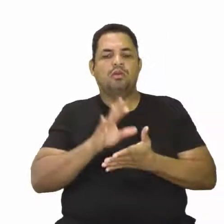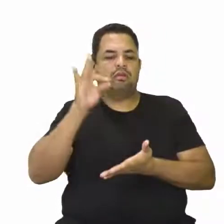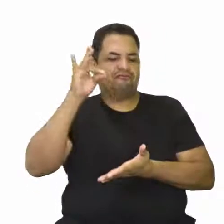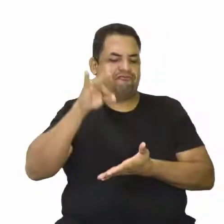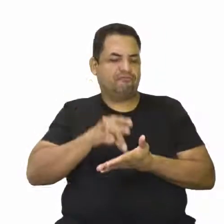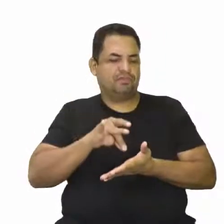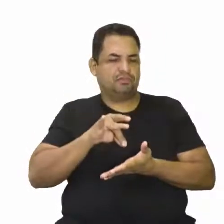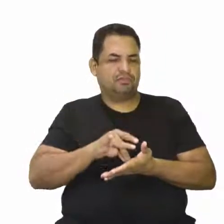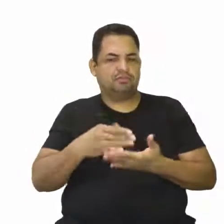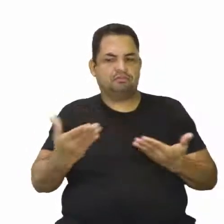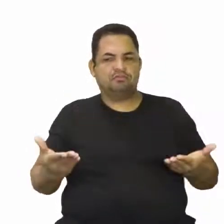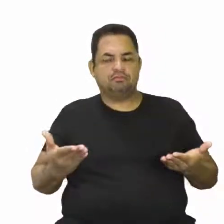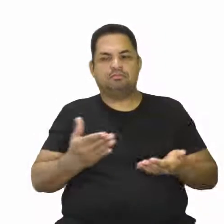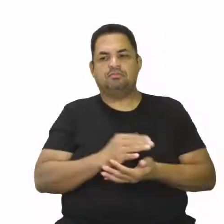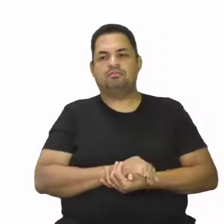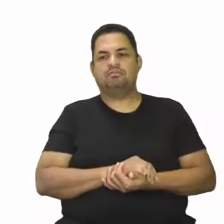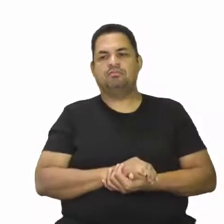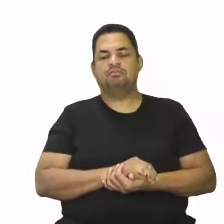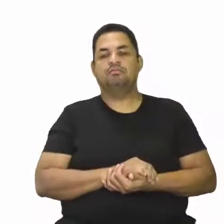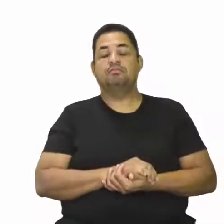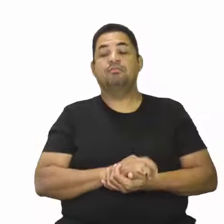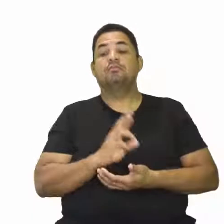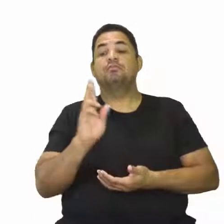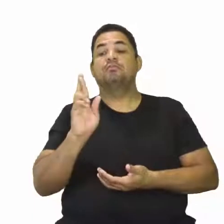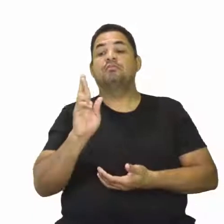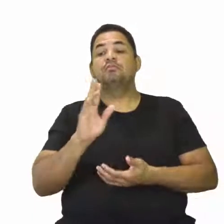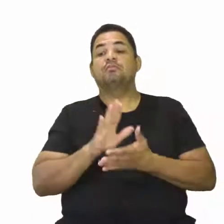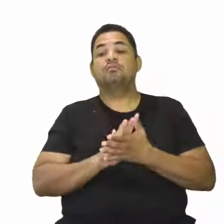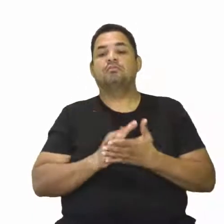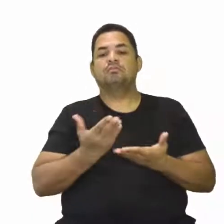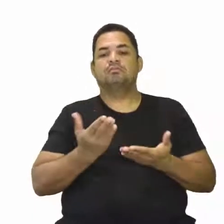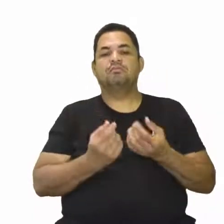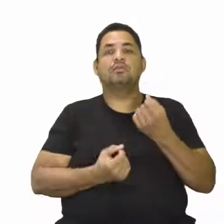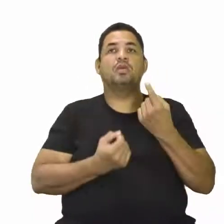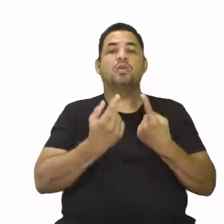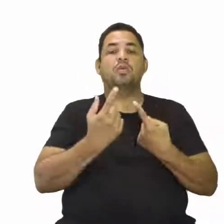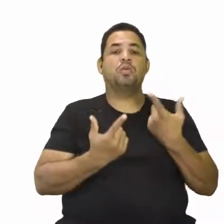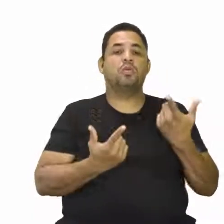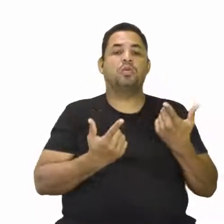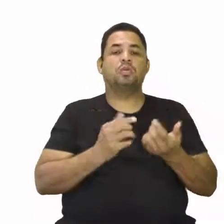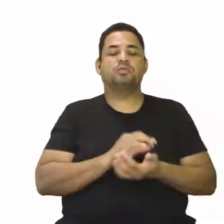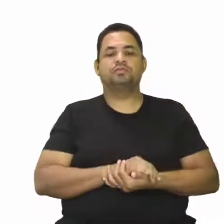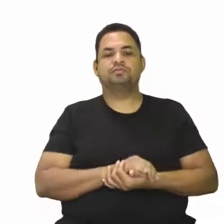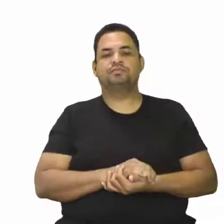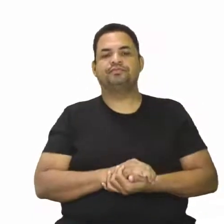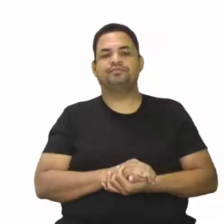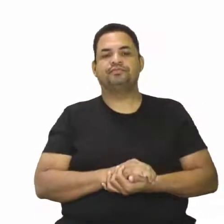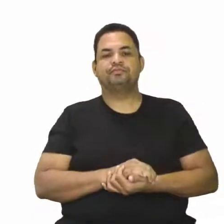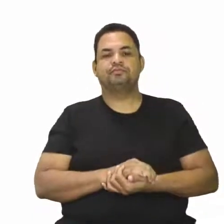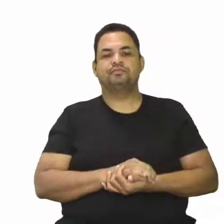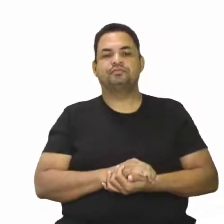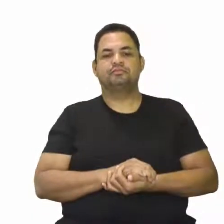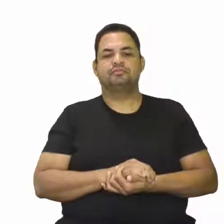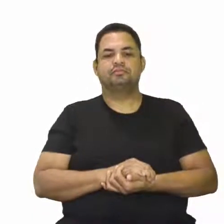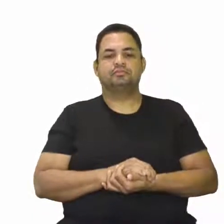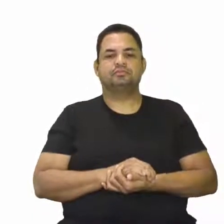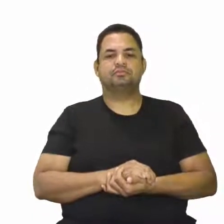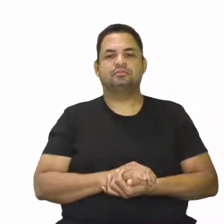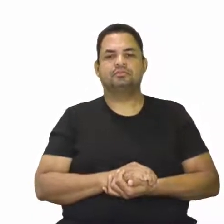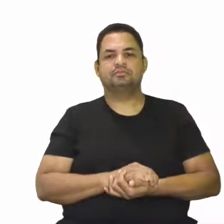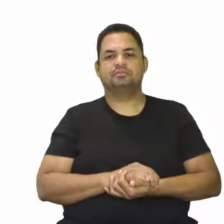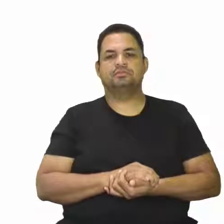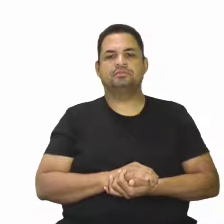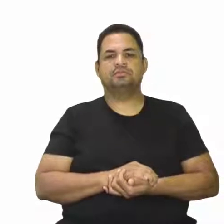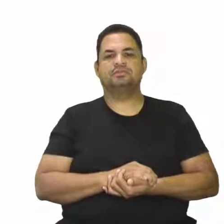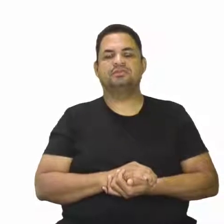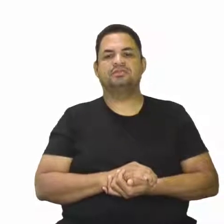uma afirmação. Quem são eles? Alguns. Ah, professora, somente estes que estão